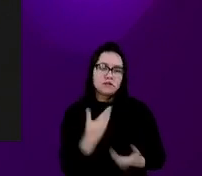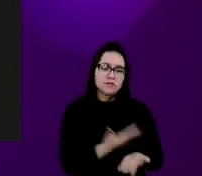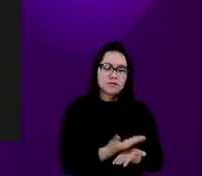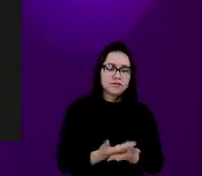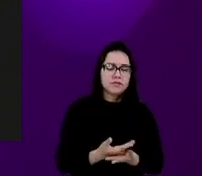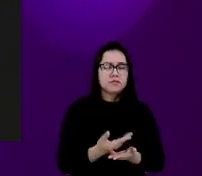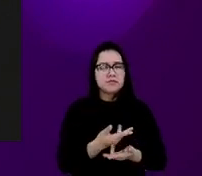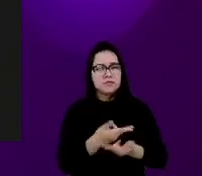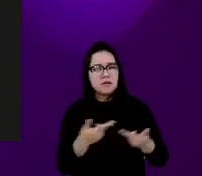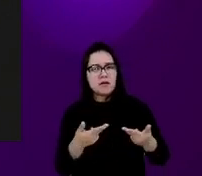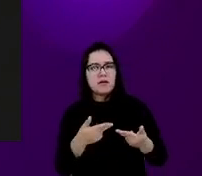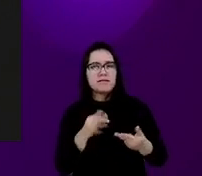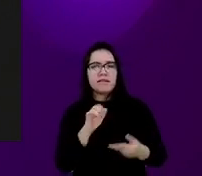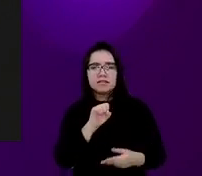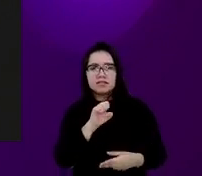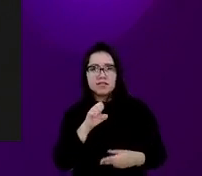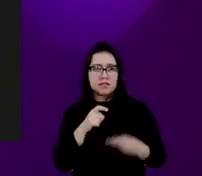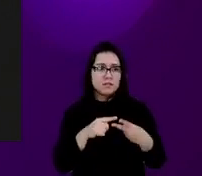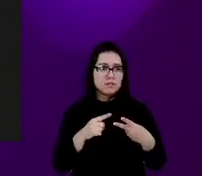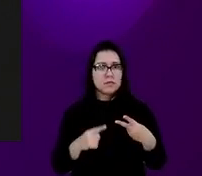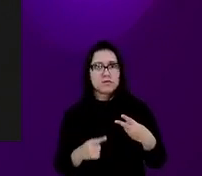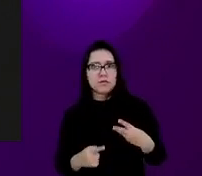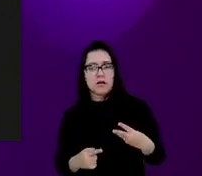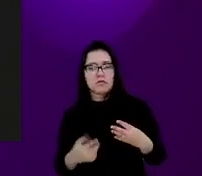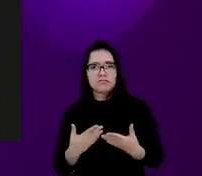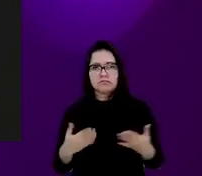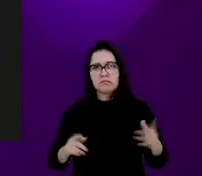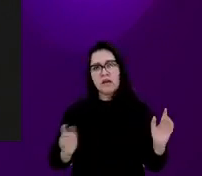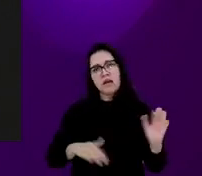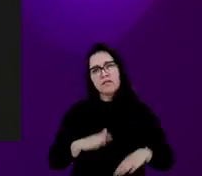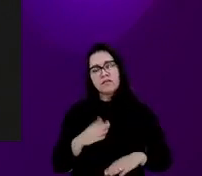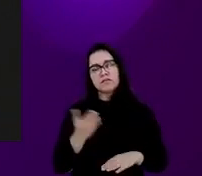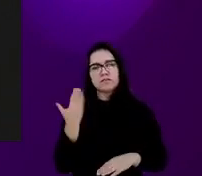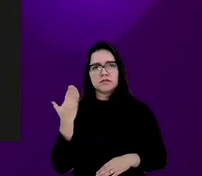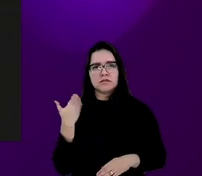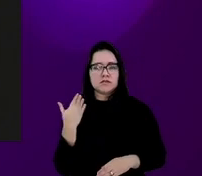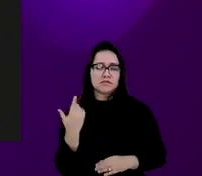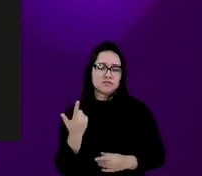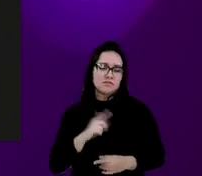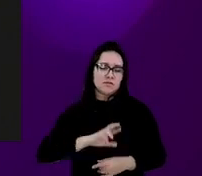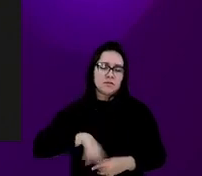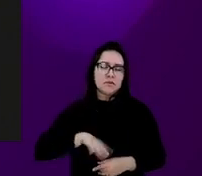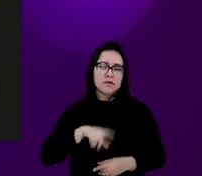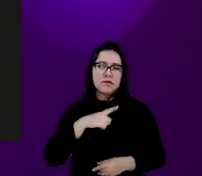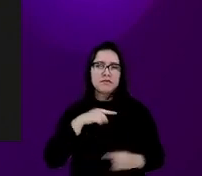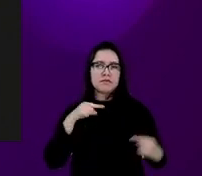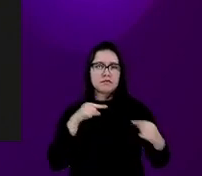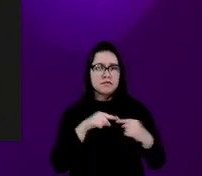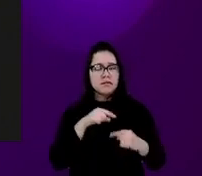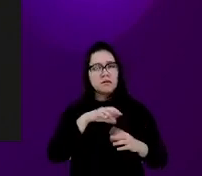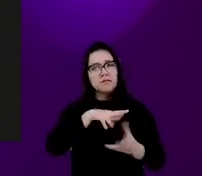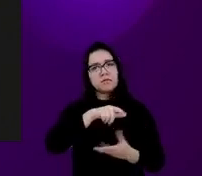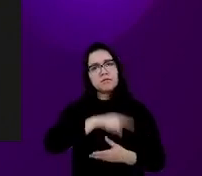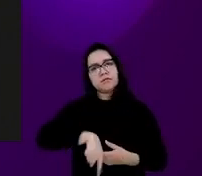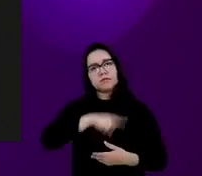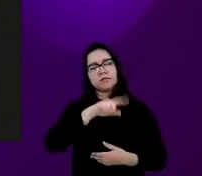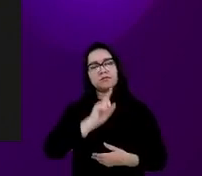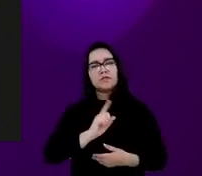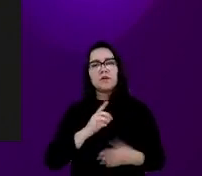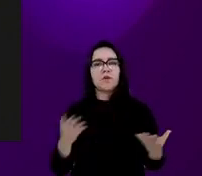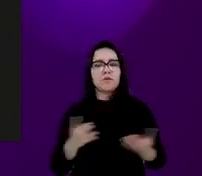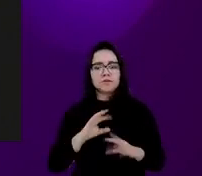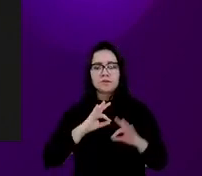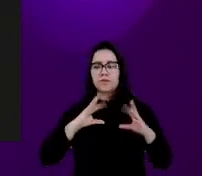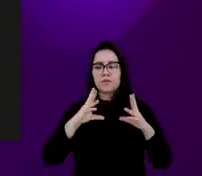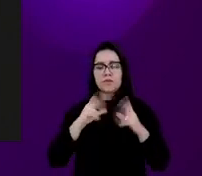fase 2, estudos fase 3, que talvez antigamente não fosse tão bem estabelecido a nível mundial, e hoje tudo evolui, e